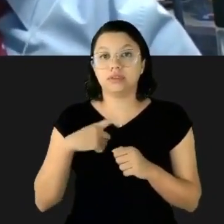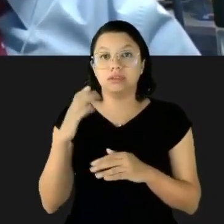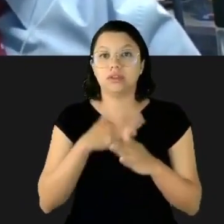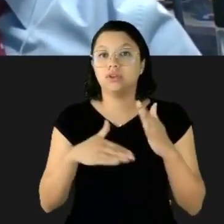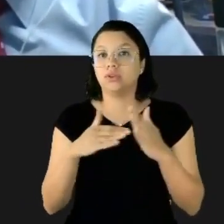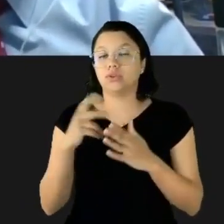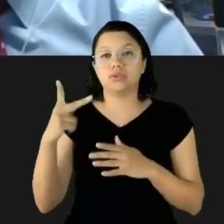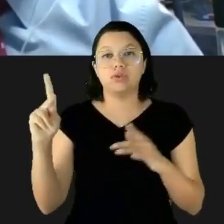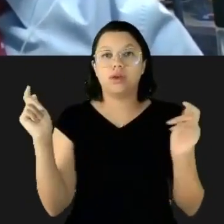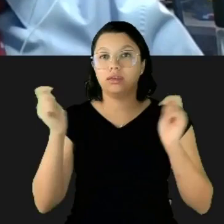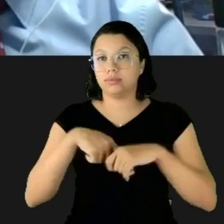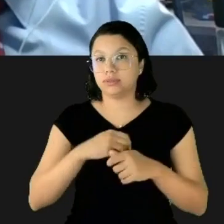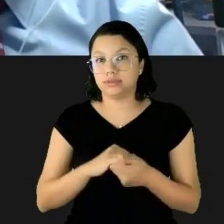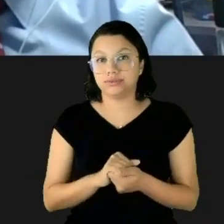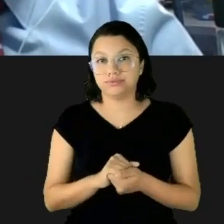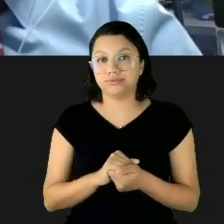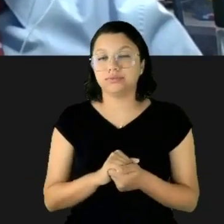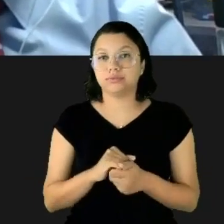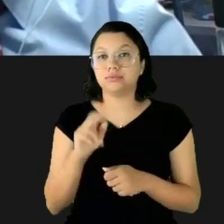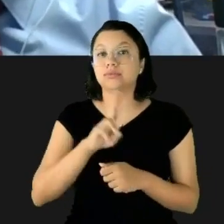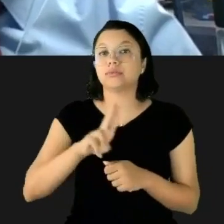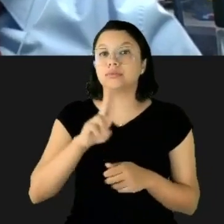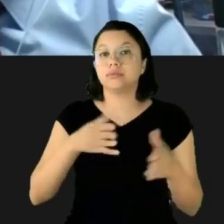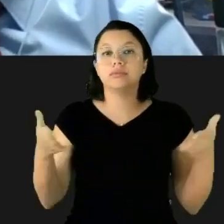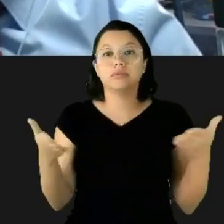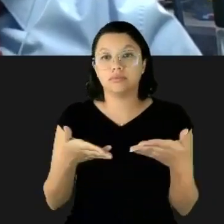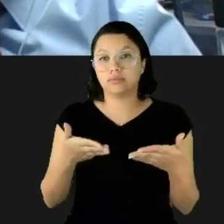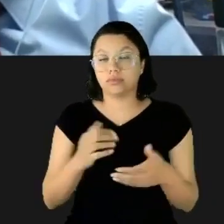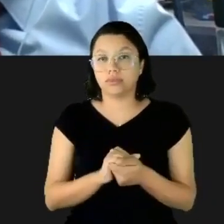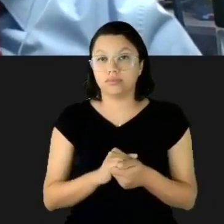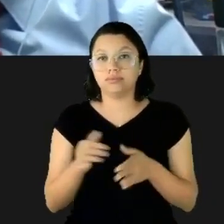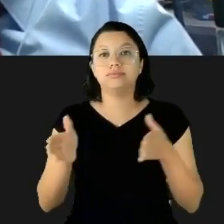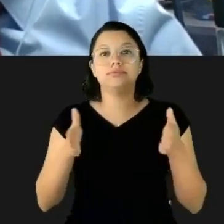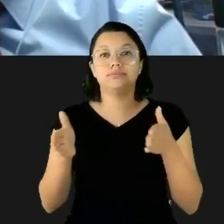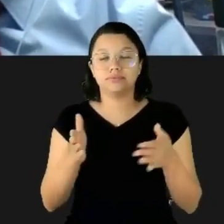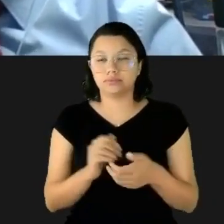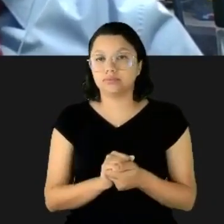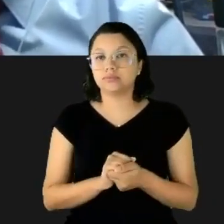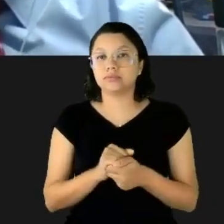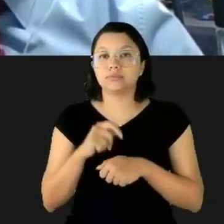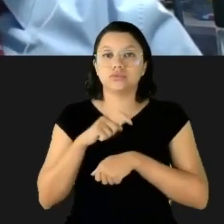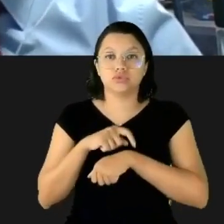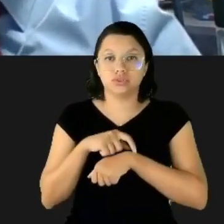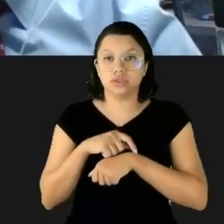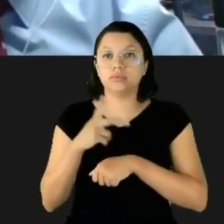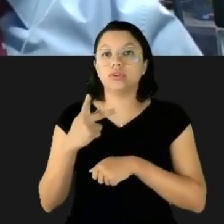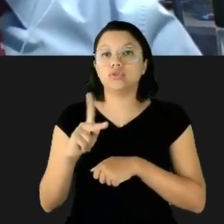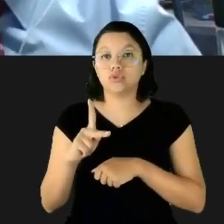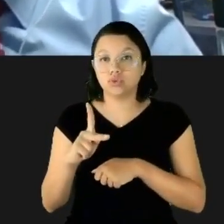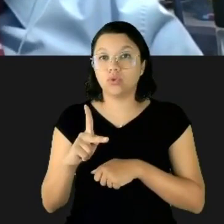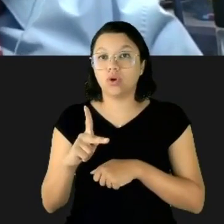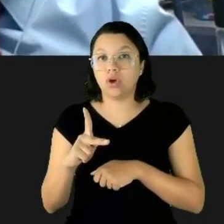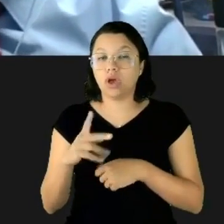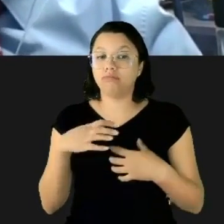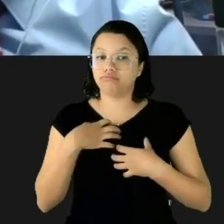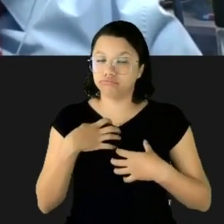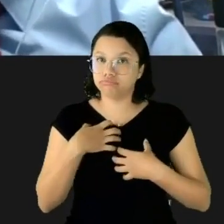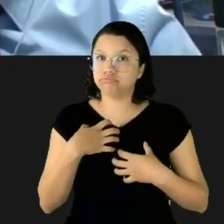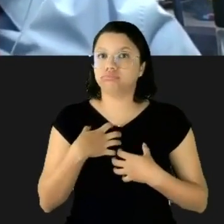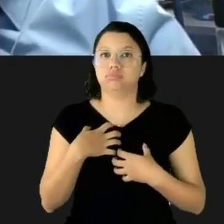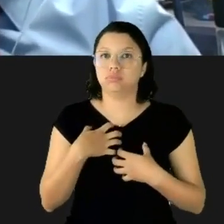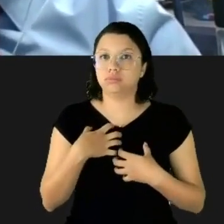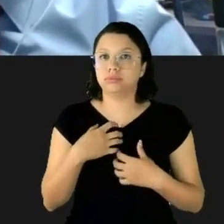sua capacidade utilizada nesse período de tempo. A sua energia também é uma coisa